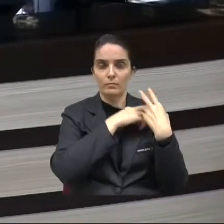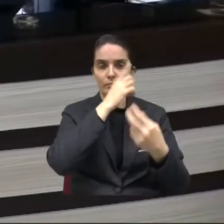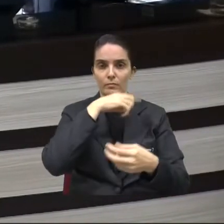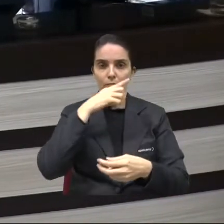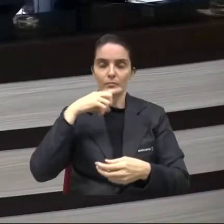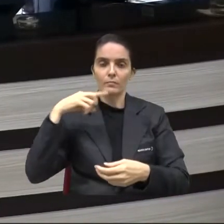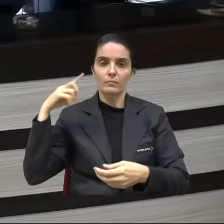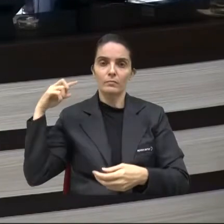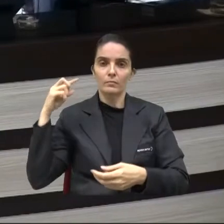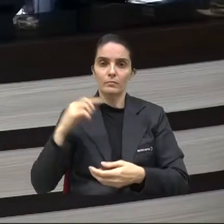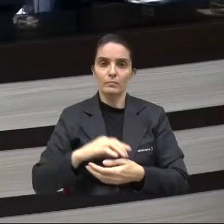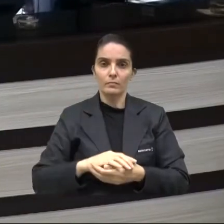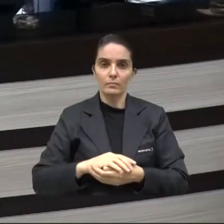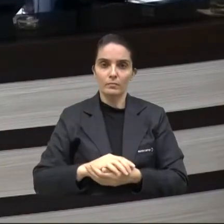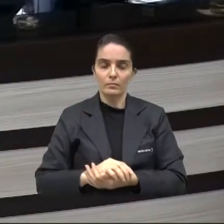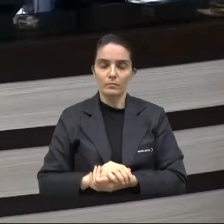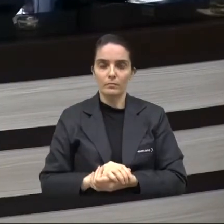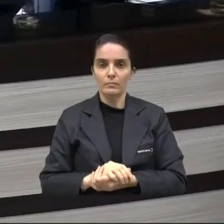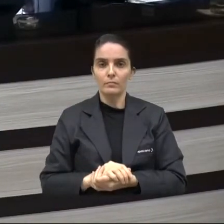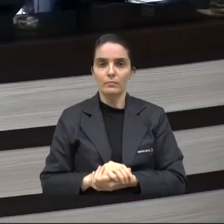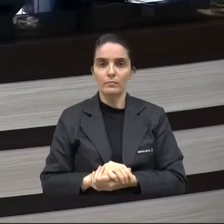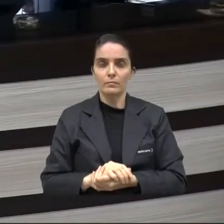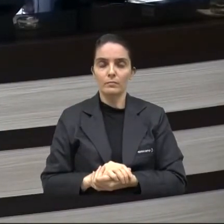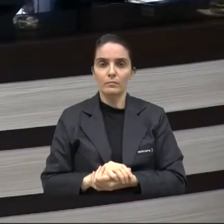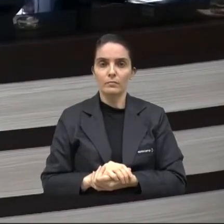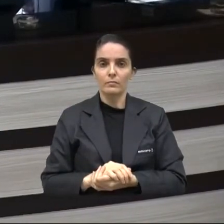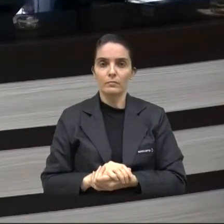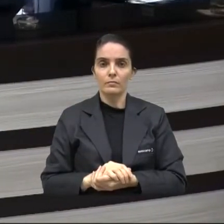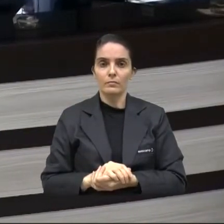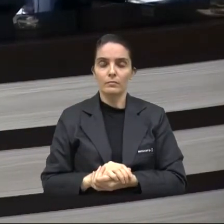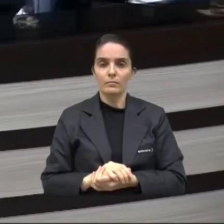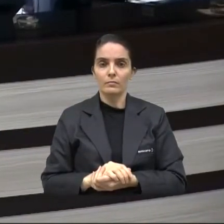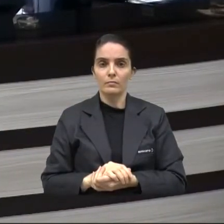Mayra Rosana Gama de Araújo Silva da Costa.